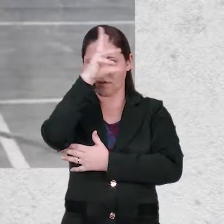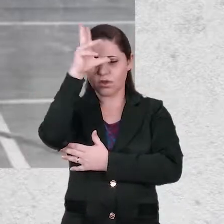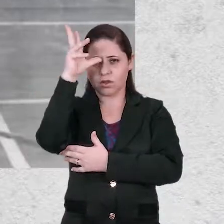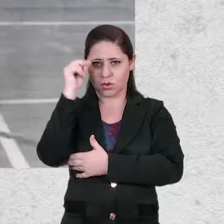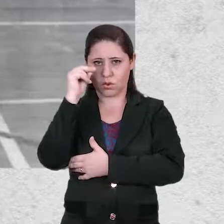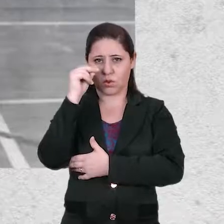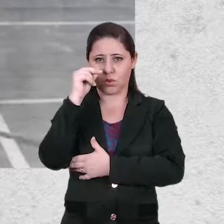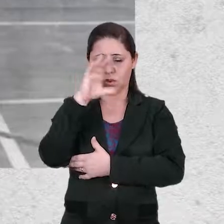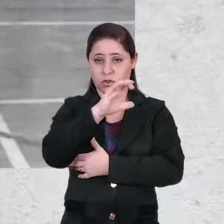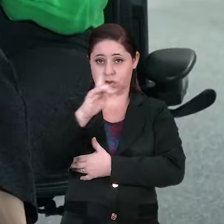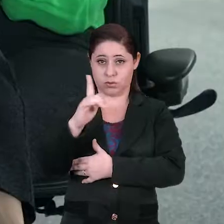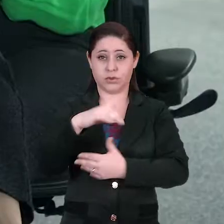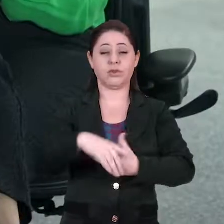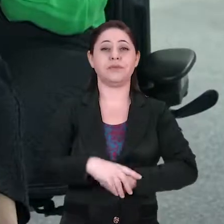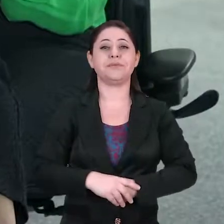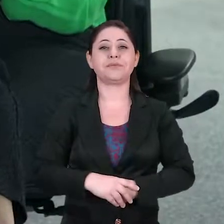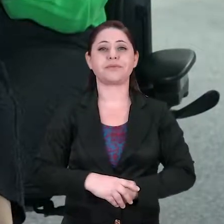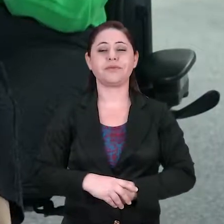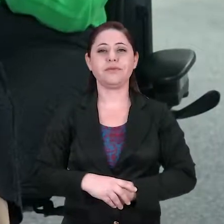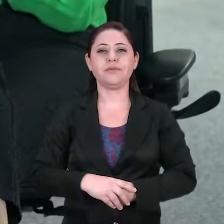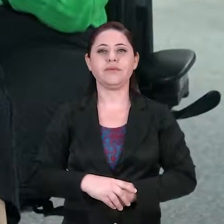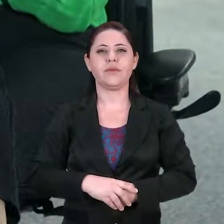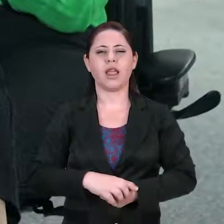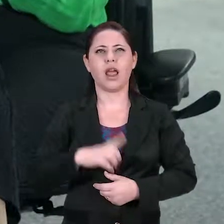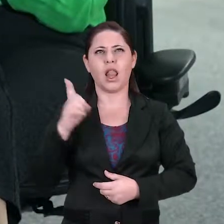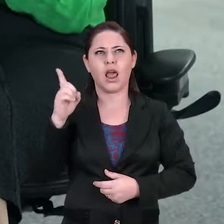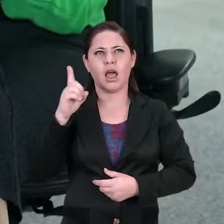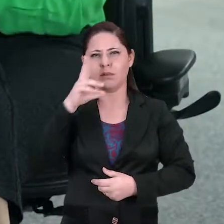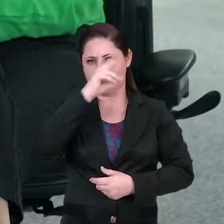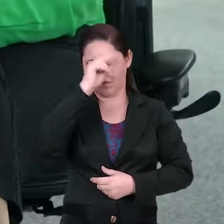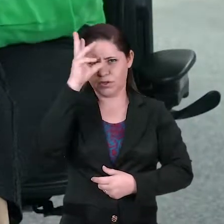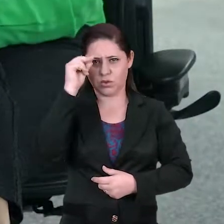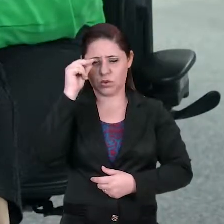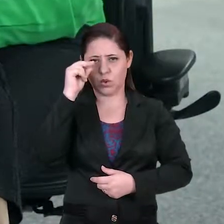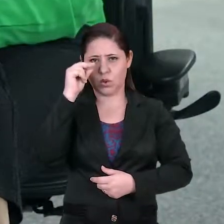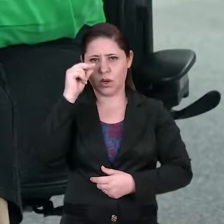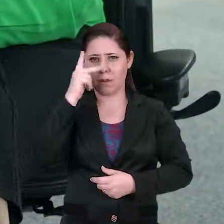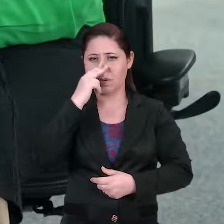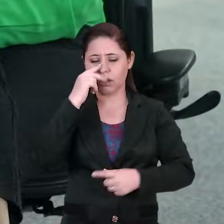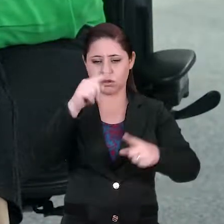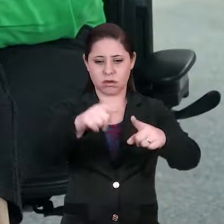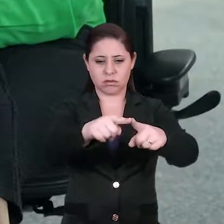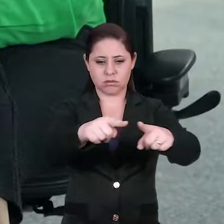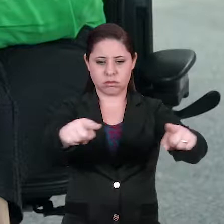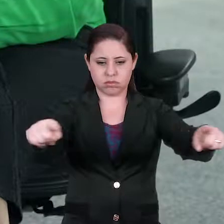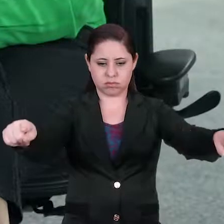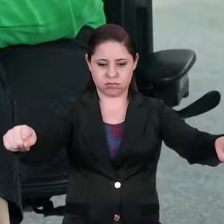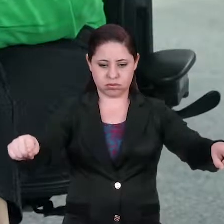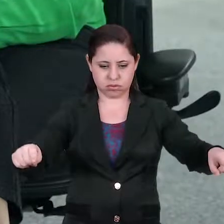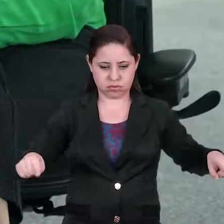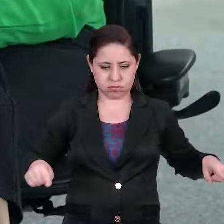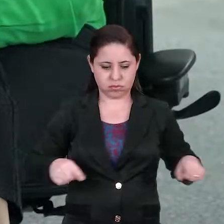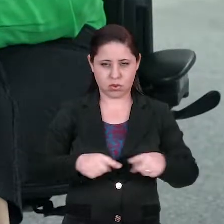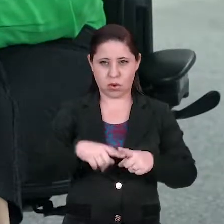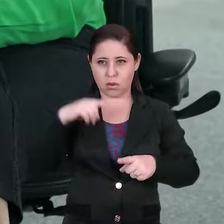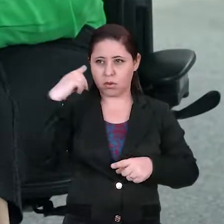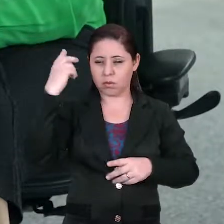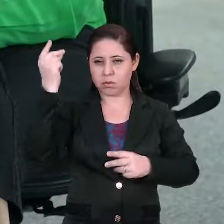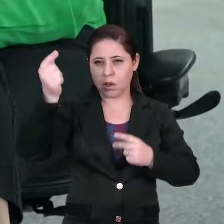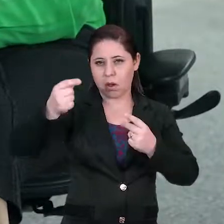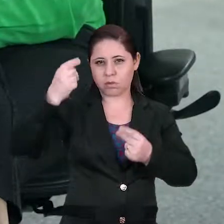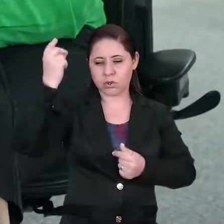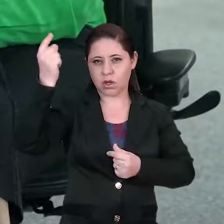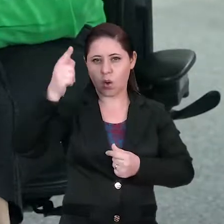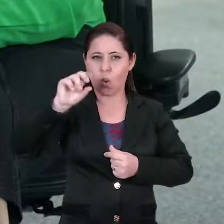da, hoje, Prefeitura Municipal de Campo Grande. Ali onde é a prefeitura, era um campo de ciganos,